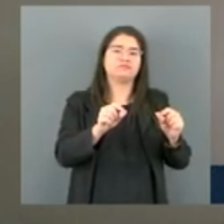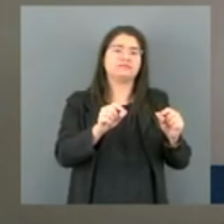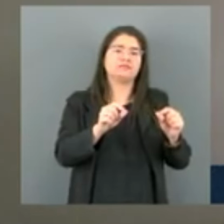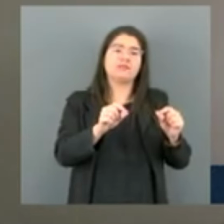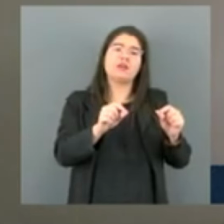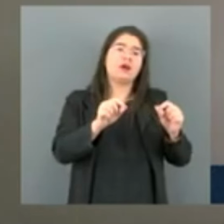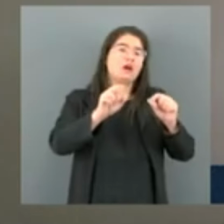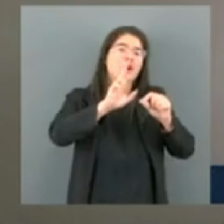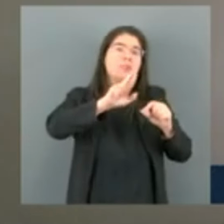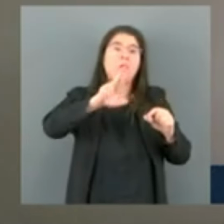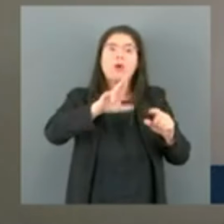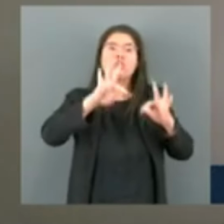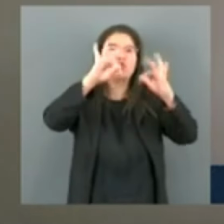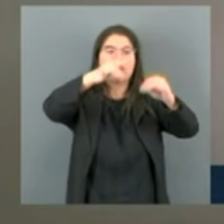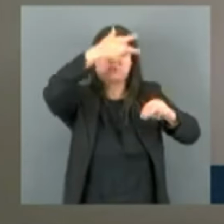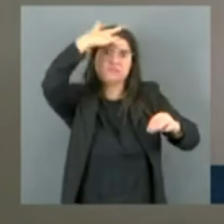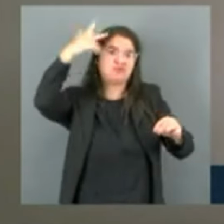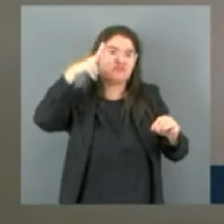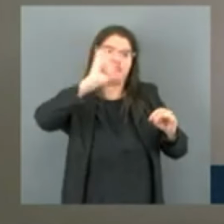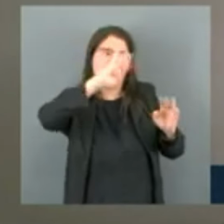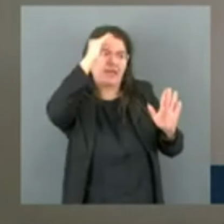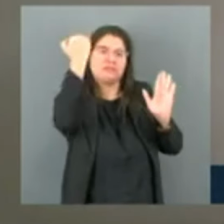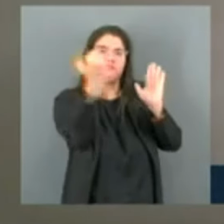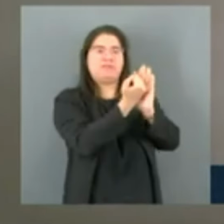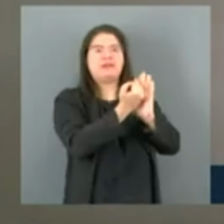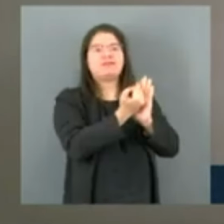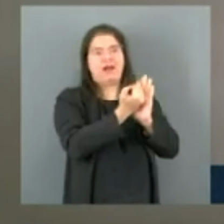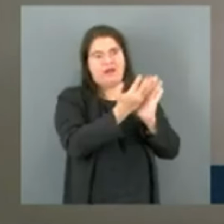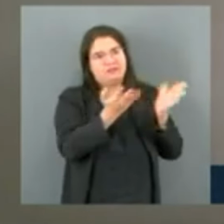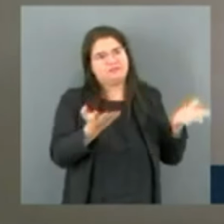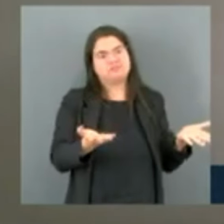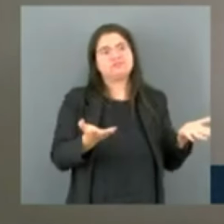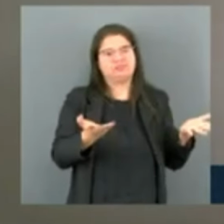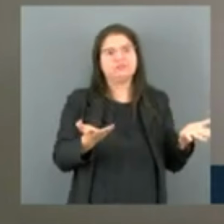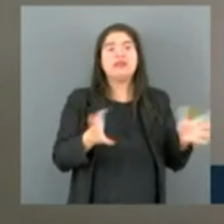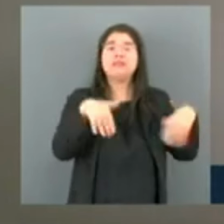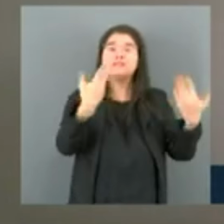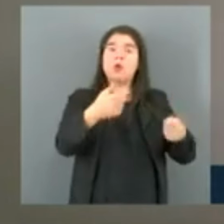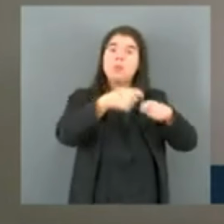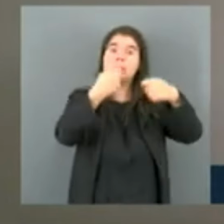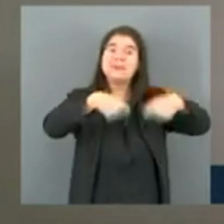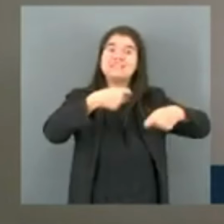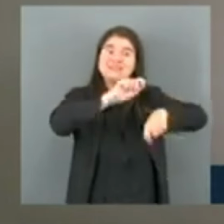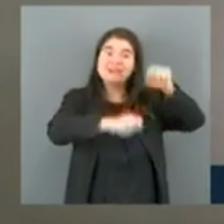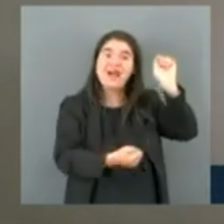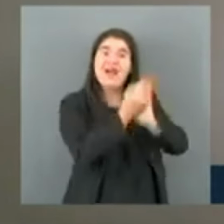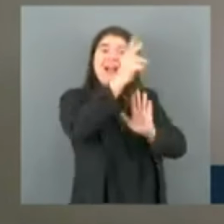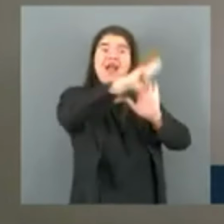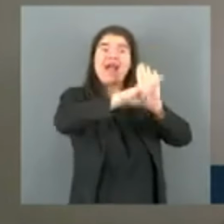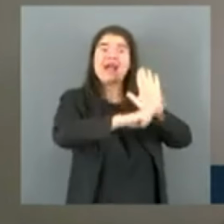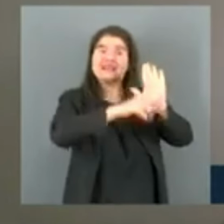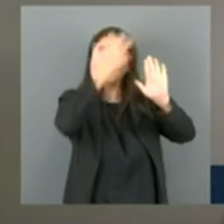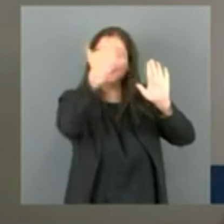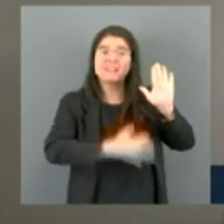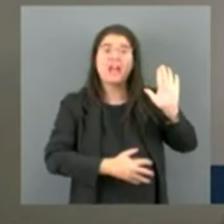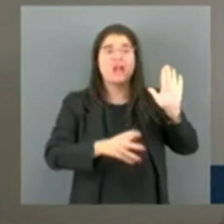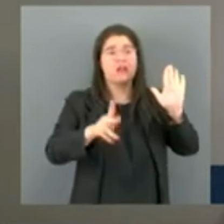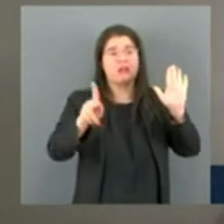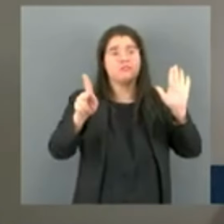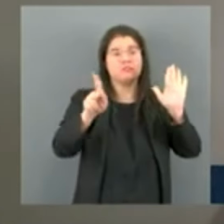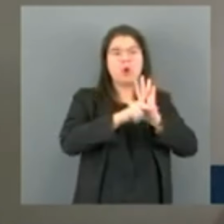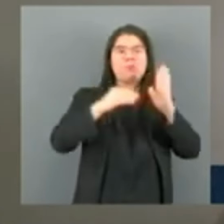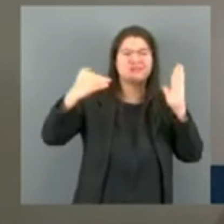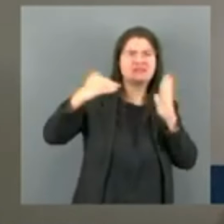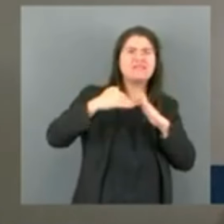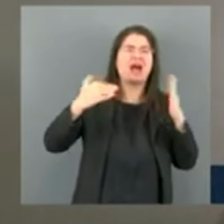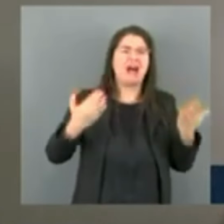profissionais em atuação, desde os autodidatas até aqueles que são oriundos de cursos de poucas horas e poucos dias de duração, até mesmo